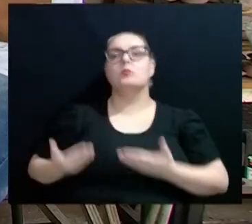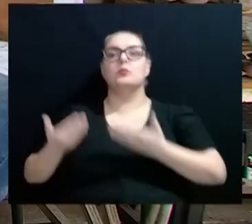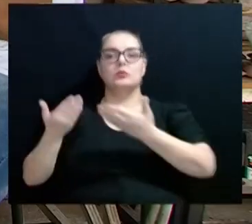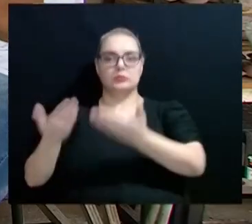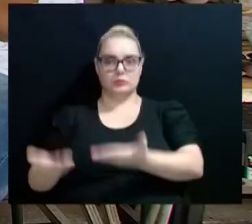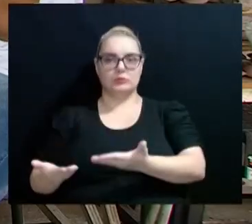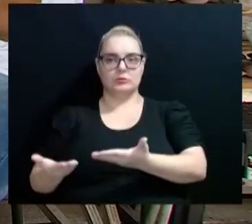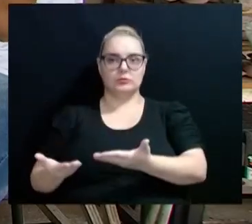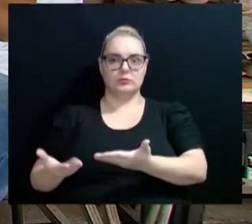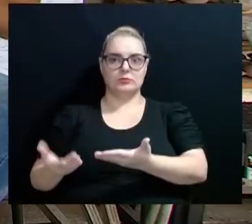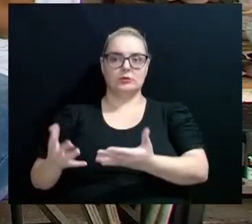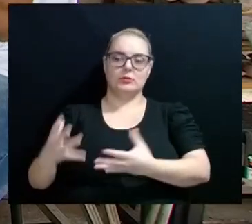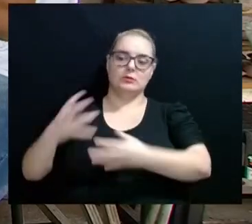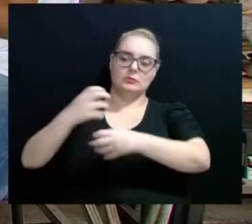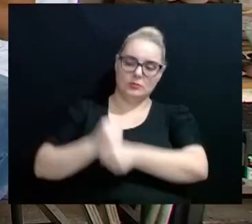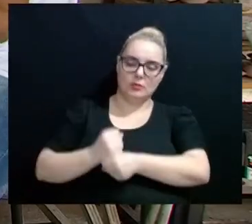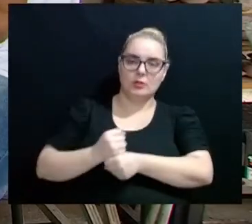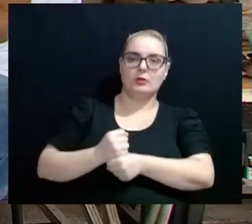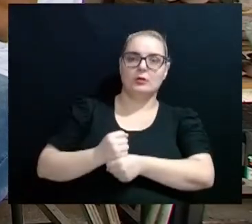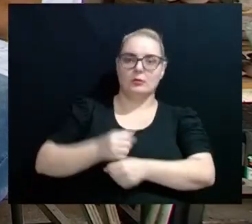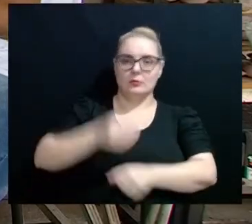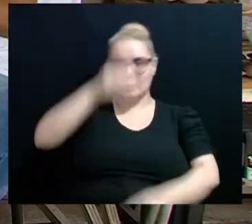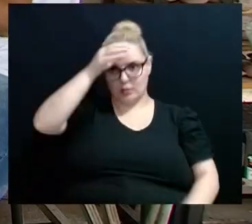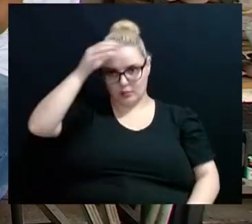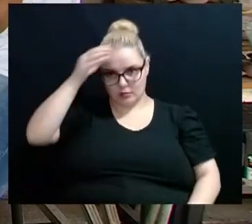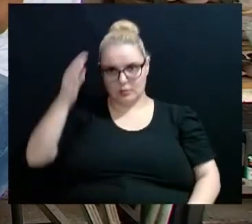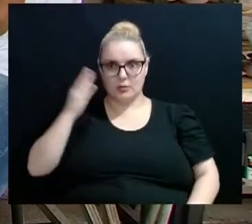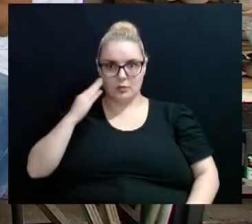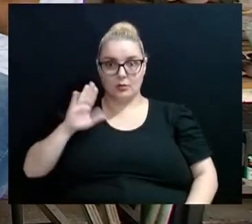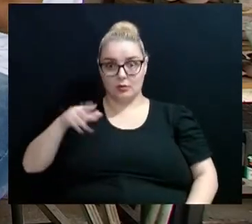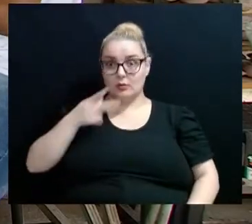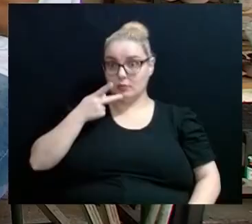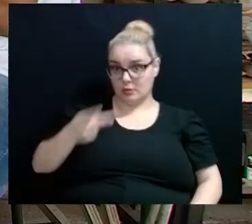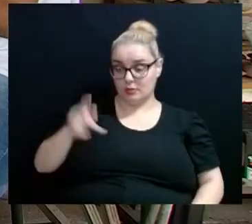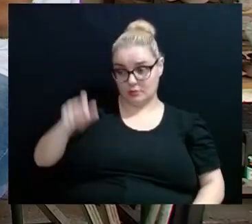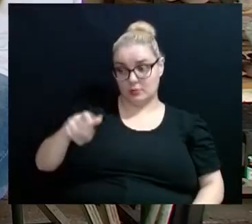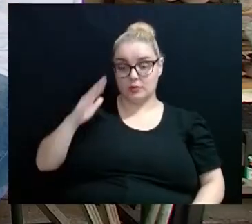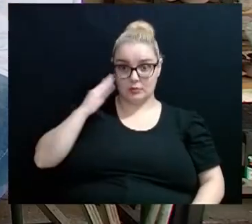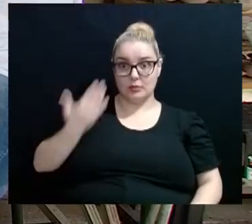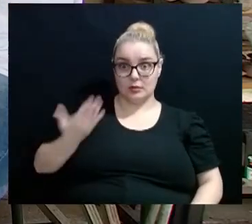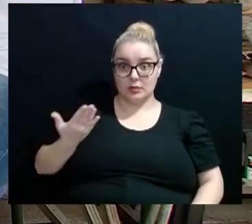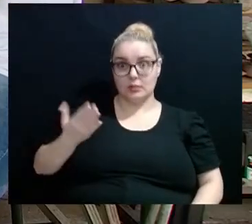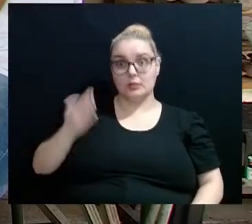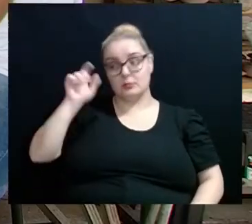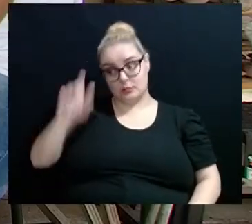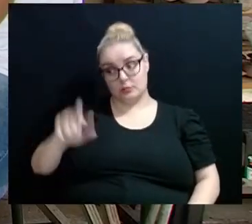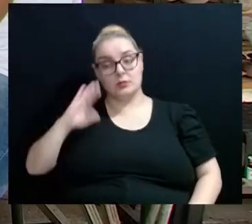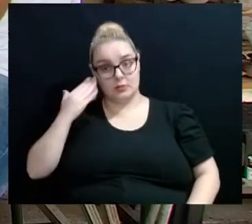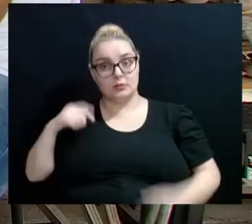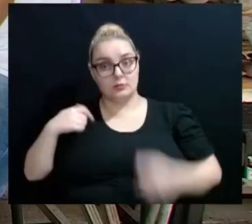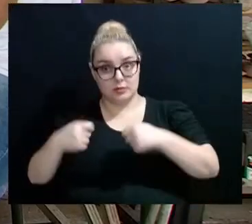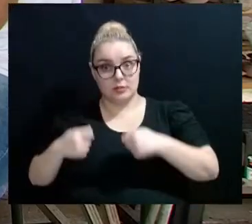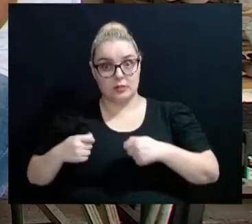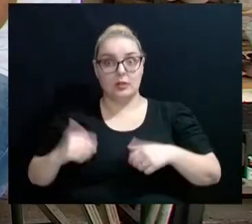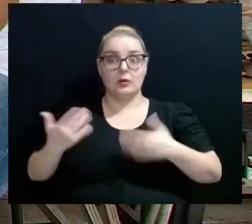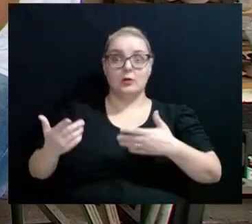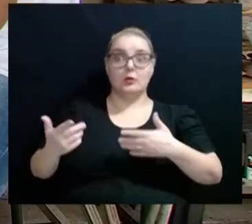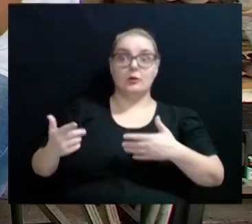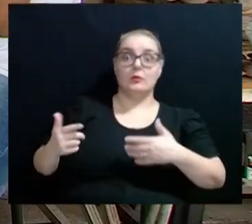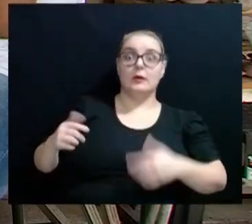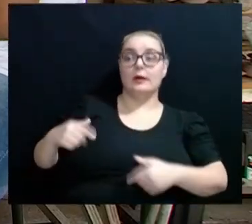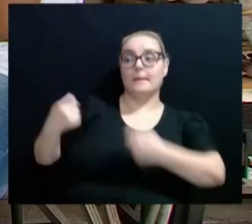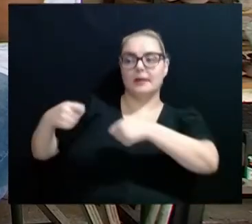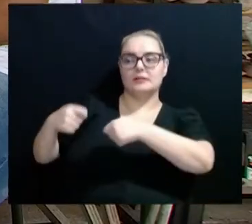Agora, como eu vou oferecer isso? Então, você tem que empacotar isso para que o cliente entenda. Não é o que eu falo que a pessoa vai entender. Então, a pessoa tem que